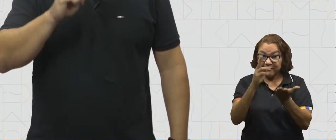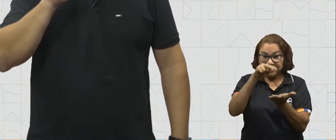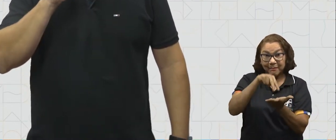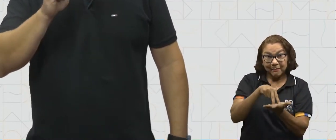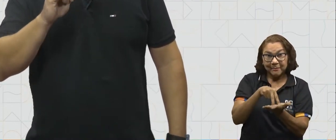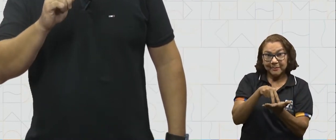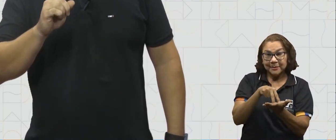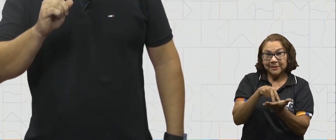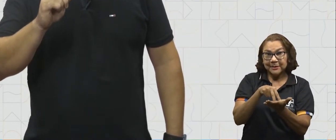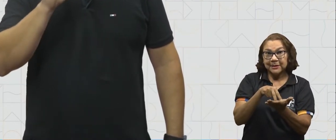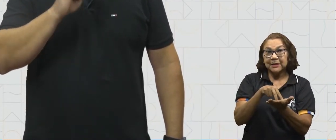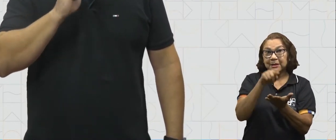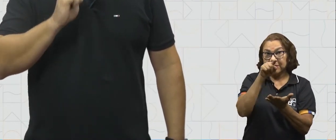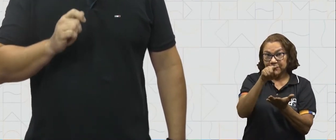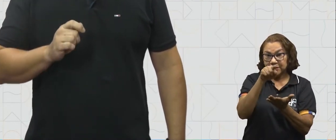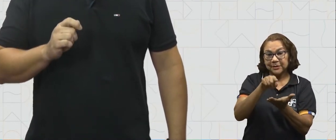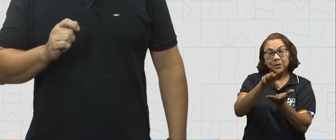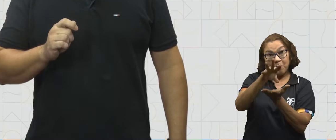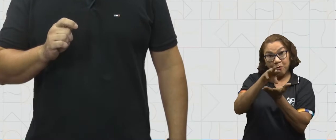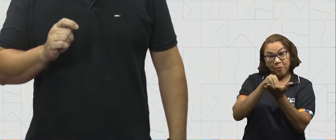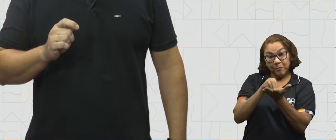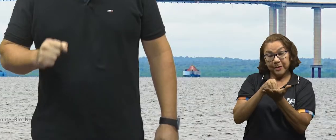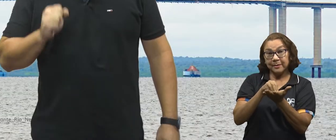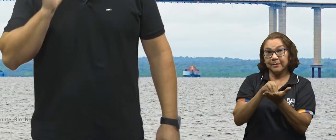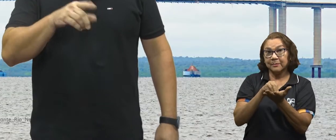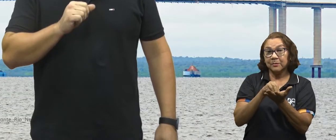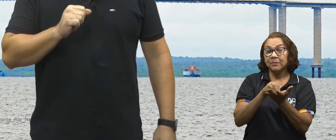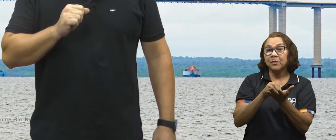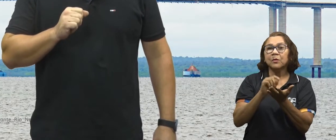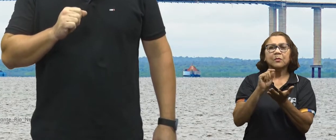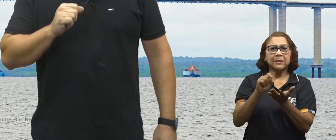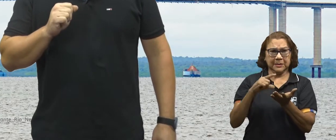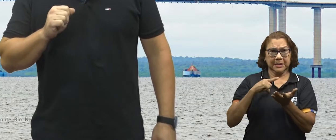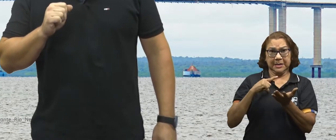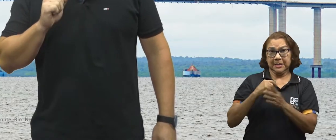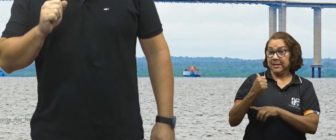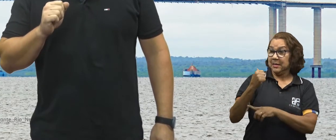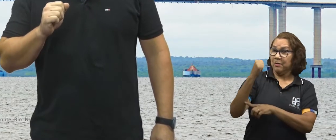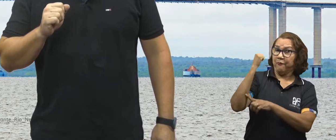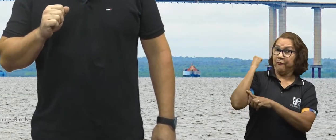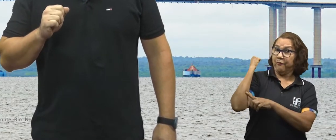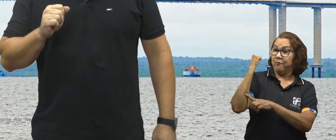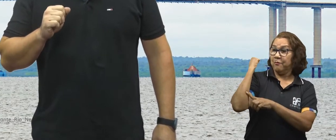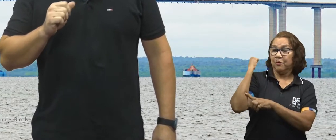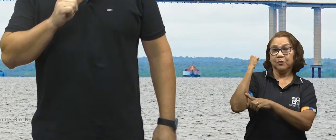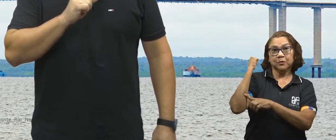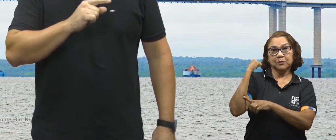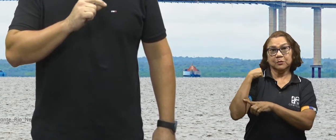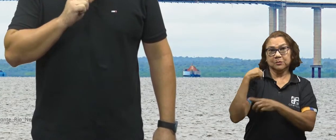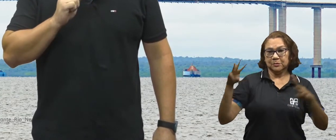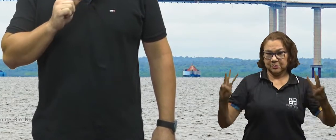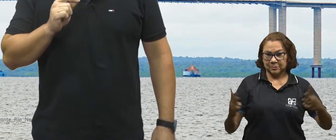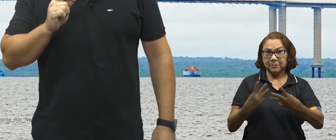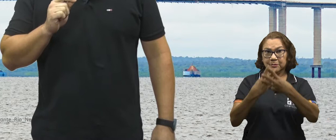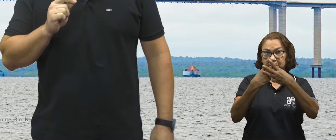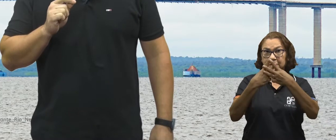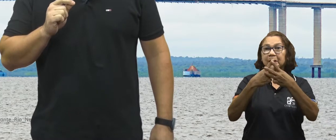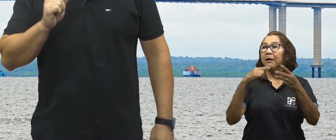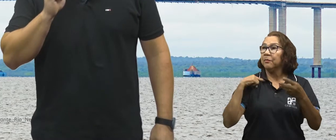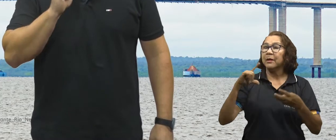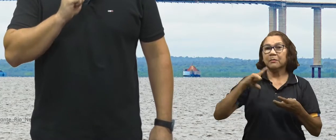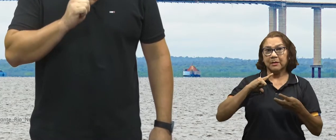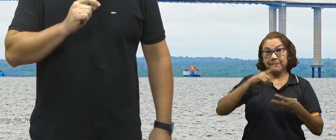cadeira, ficar em pé e repetir os meus movimentos. Notem que temos ao fundo a visão central da ponte do Rio